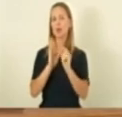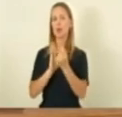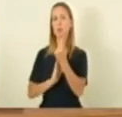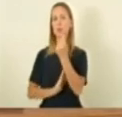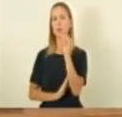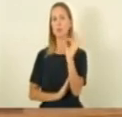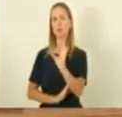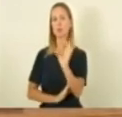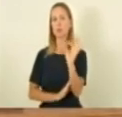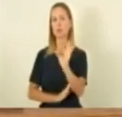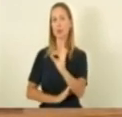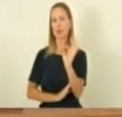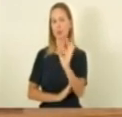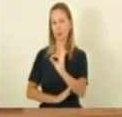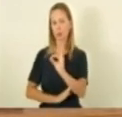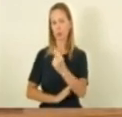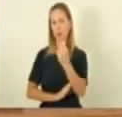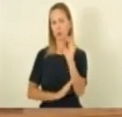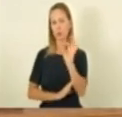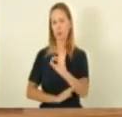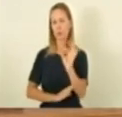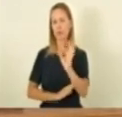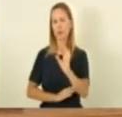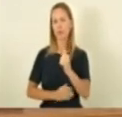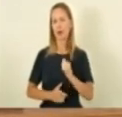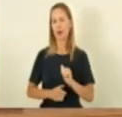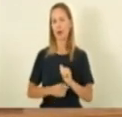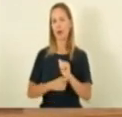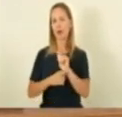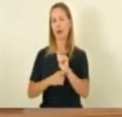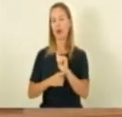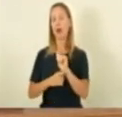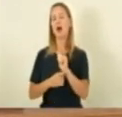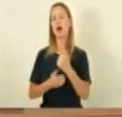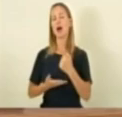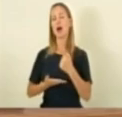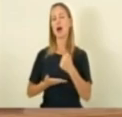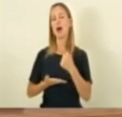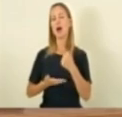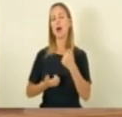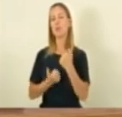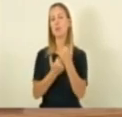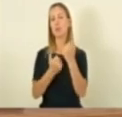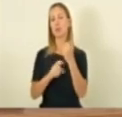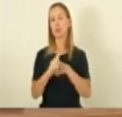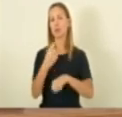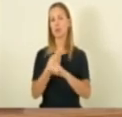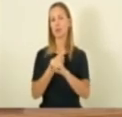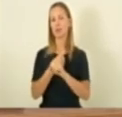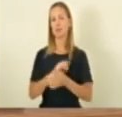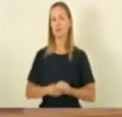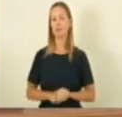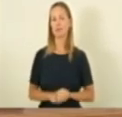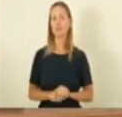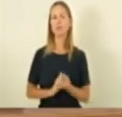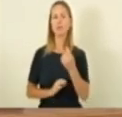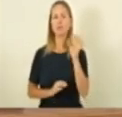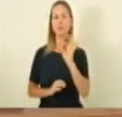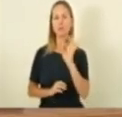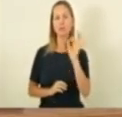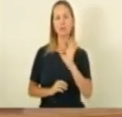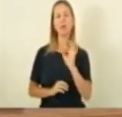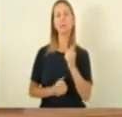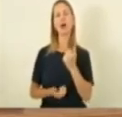1% do orçamento para assistência social. 1%. Chega um dígito só, já está bom para atender